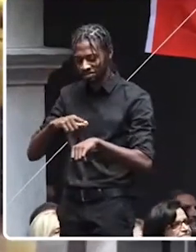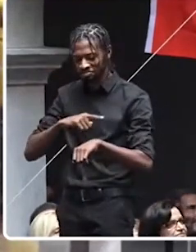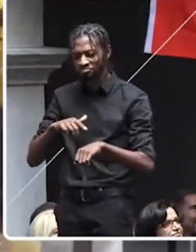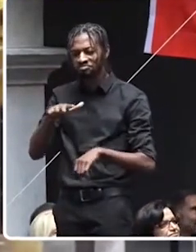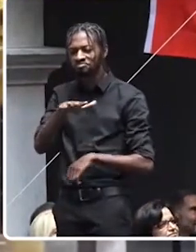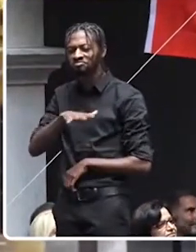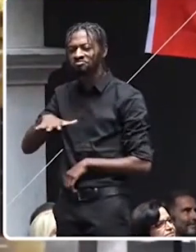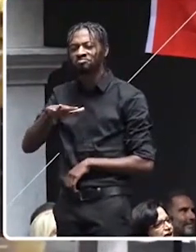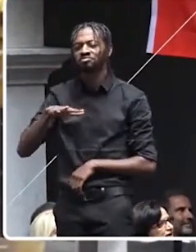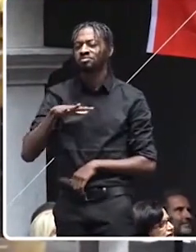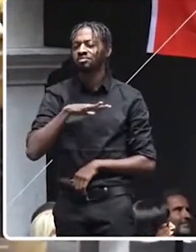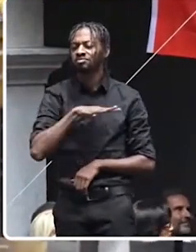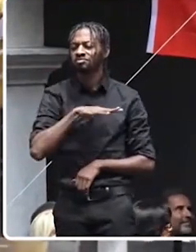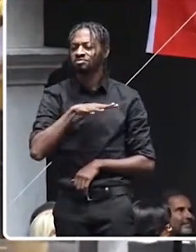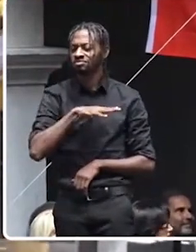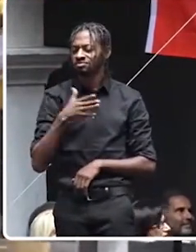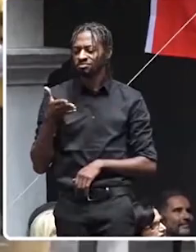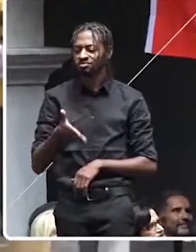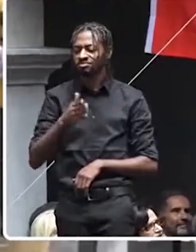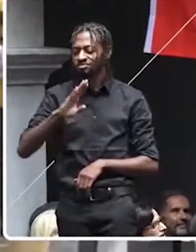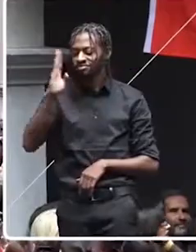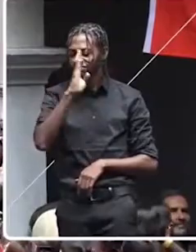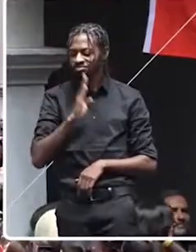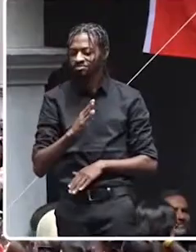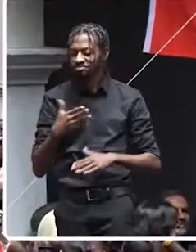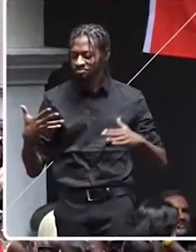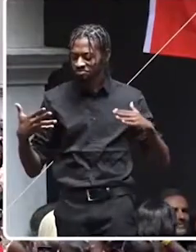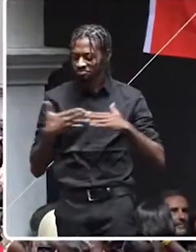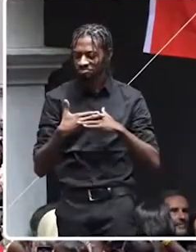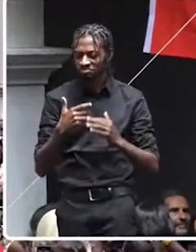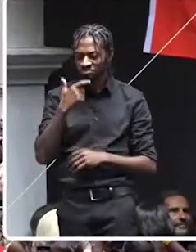negra, cidadã brasileira negra, uso